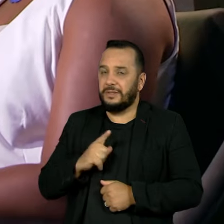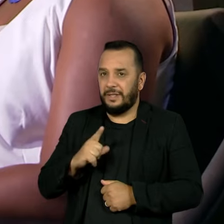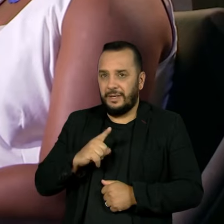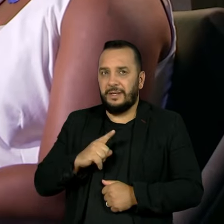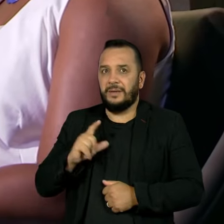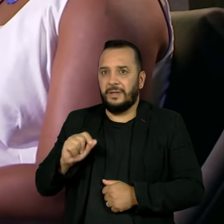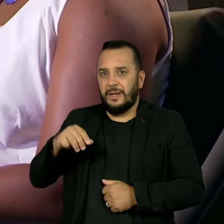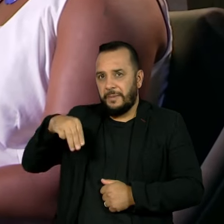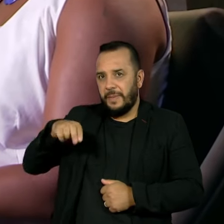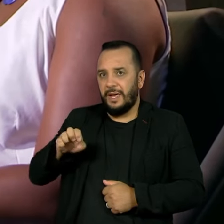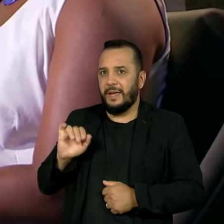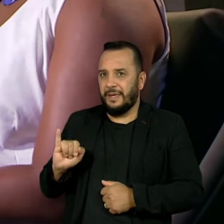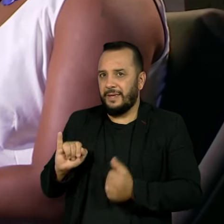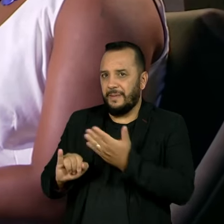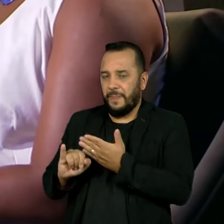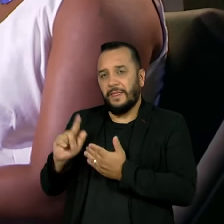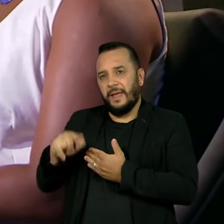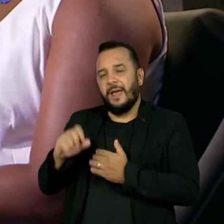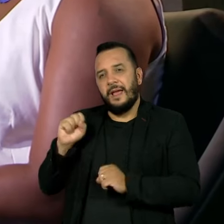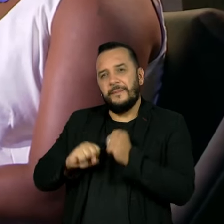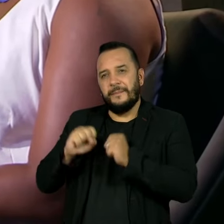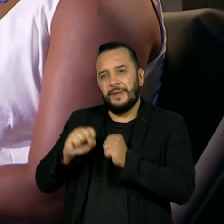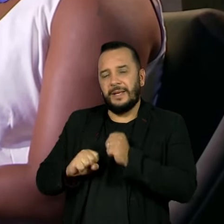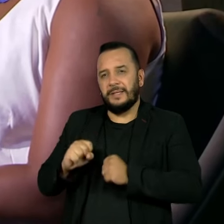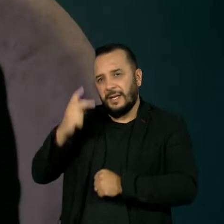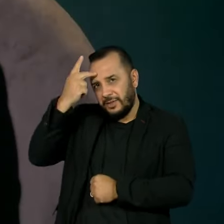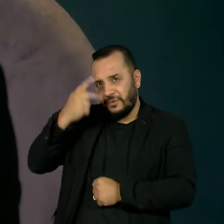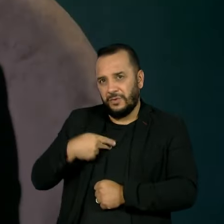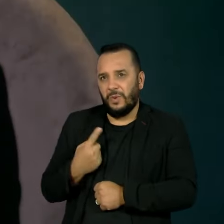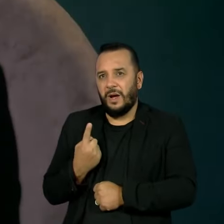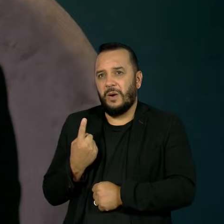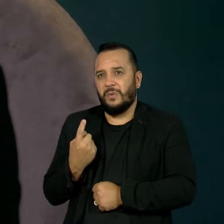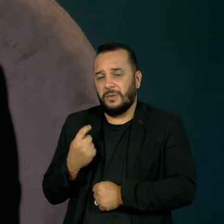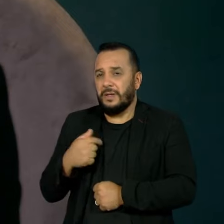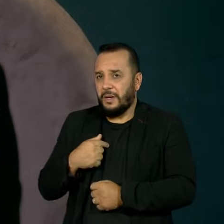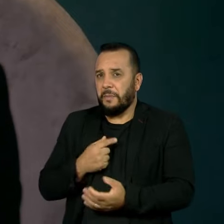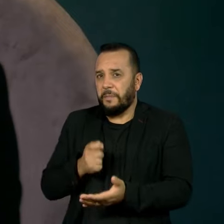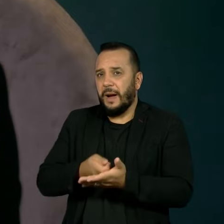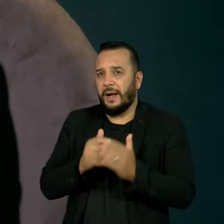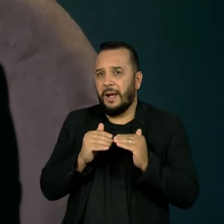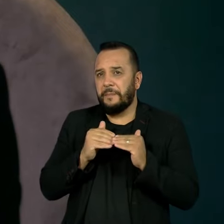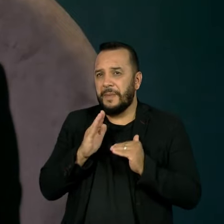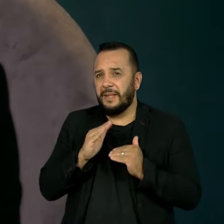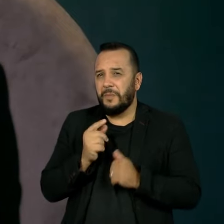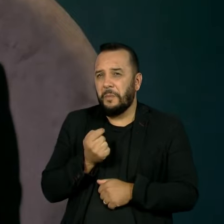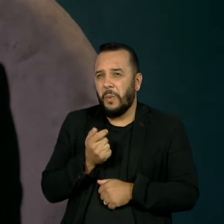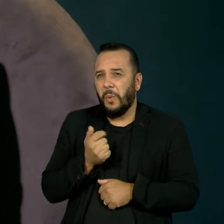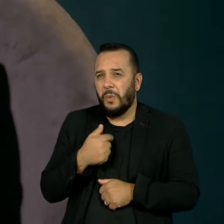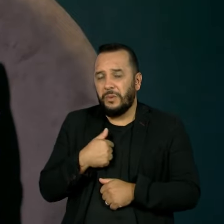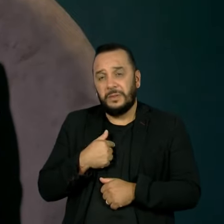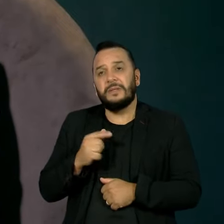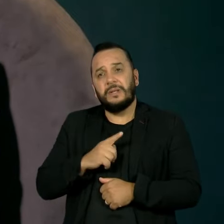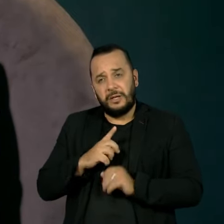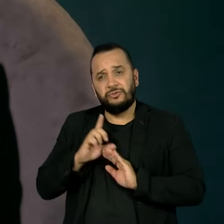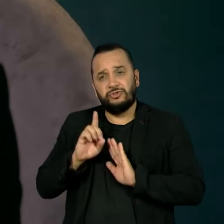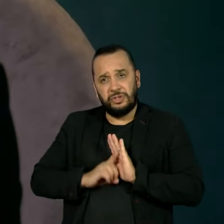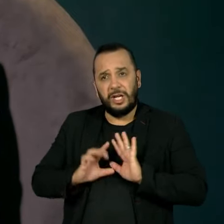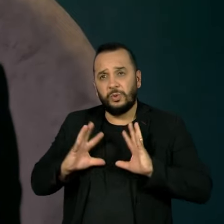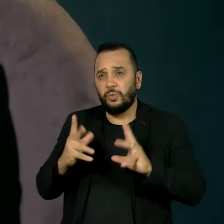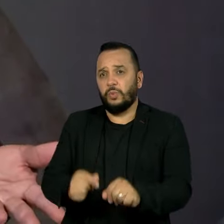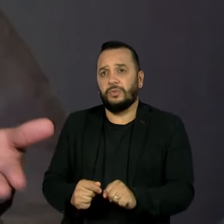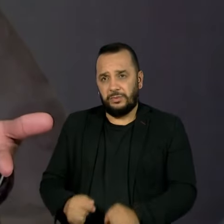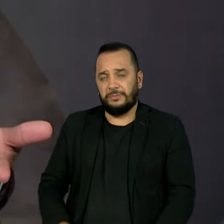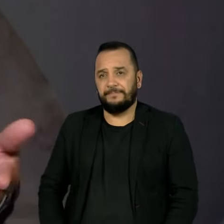que é o MEI, o microempreendedor individual, onde ele vai pagar uma contribuição mínima e vai ter garantido todos os direitos